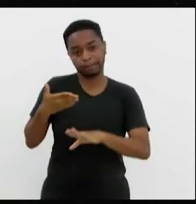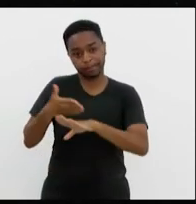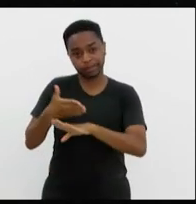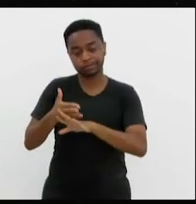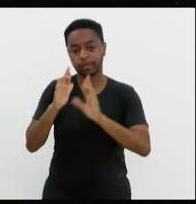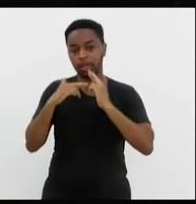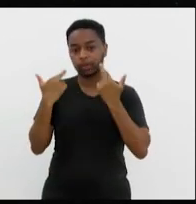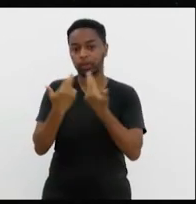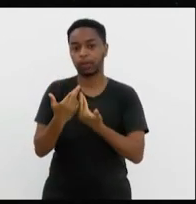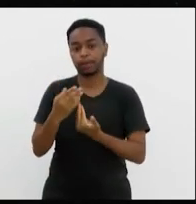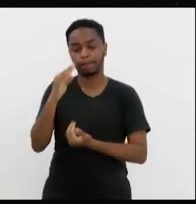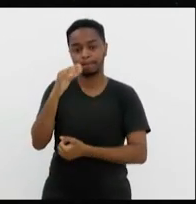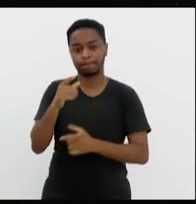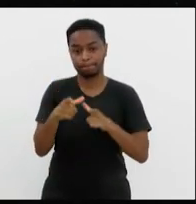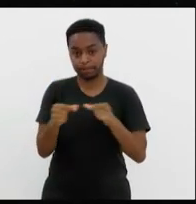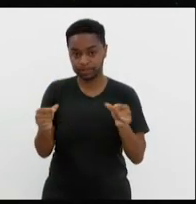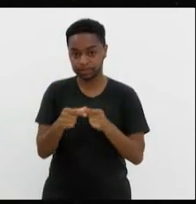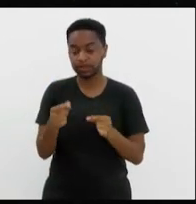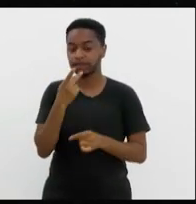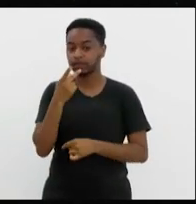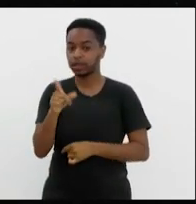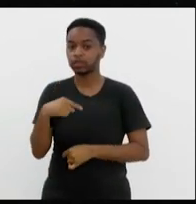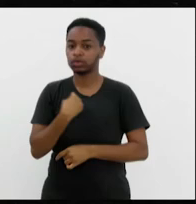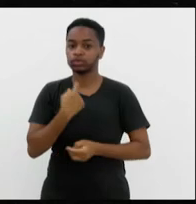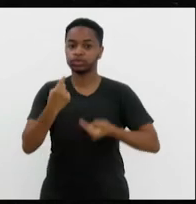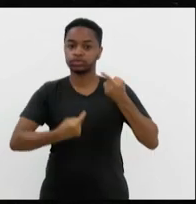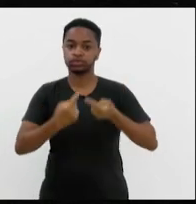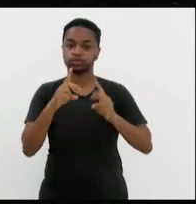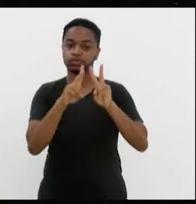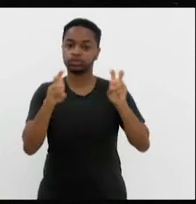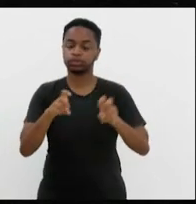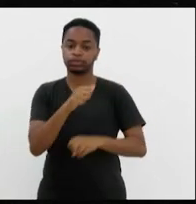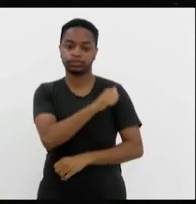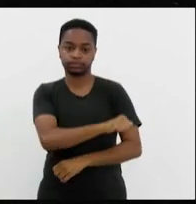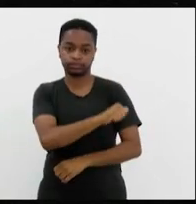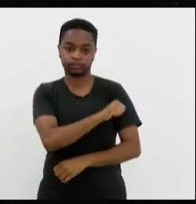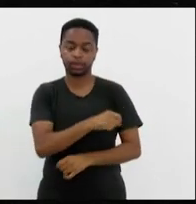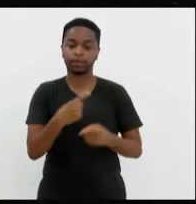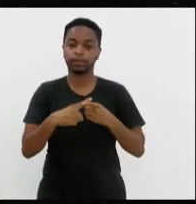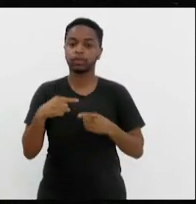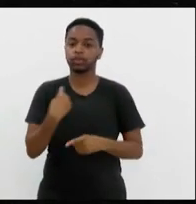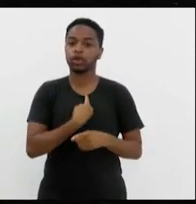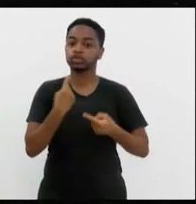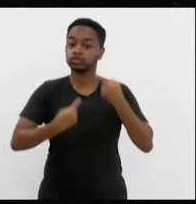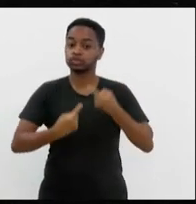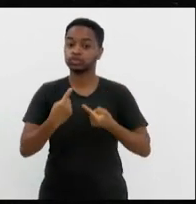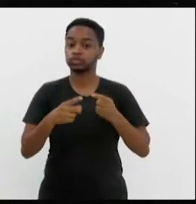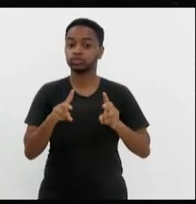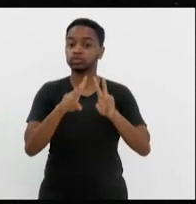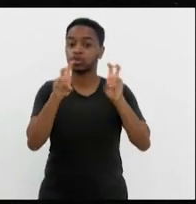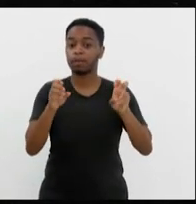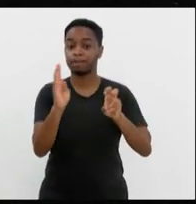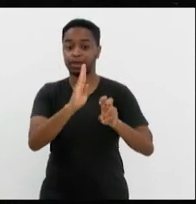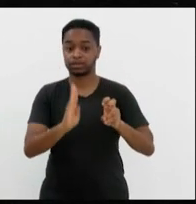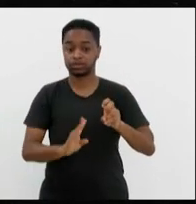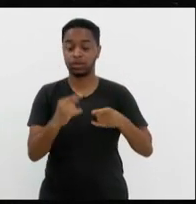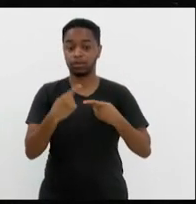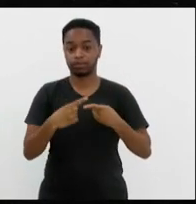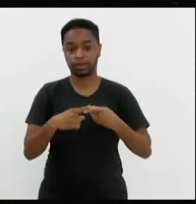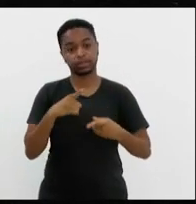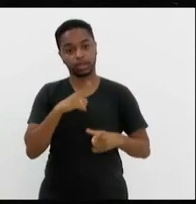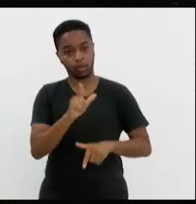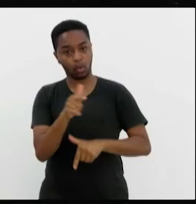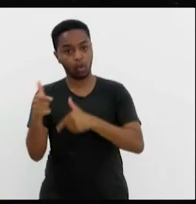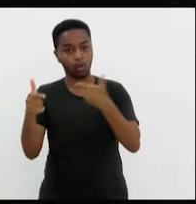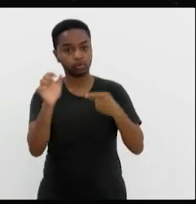em Brasília em que falaram que ia se discutir sobre o Rio de Janeiro. Falei que nós íamos discutir sobre o Brasil, porque o estado, alguns